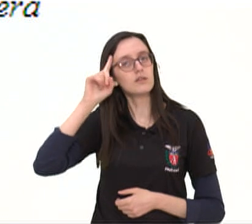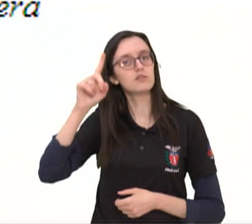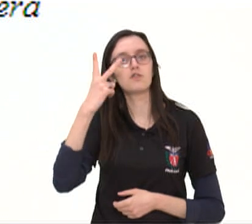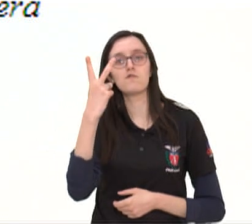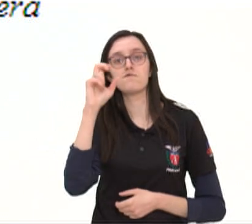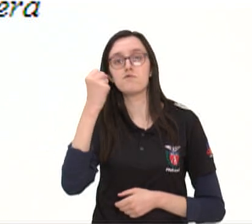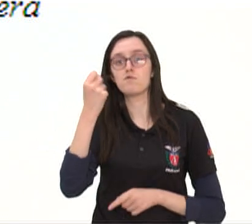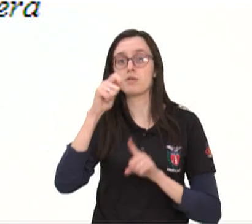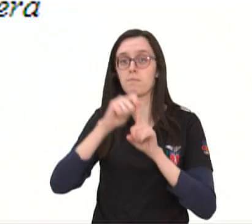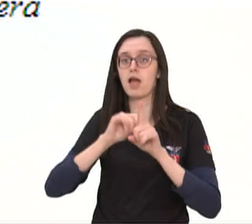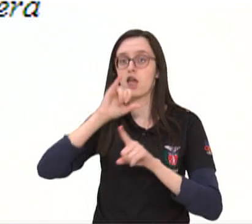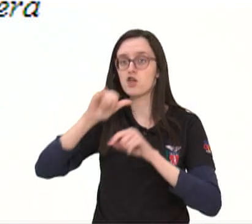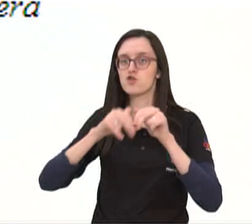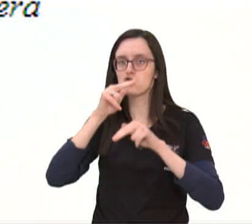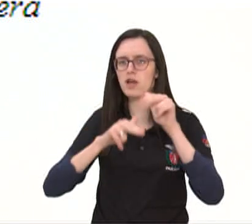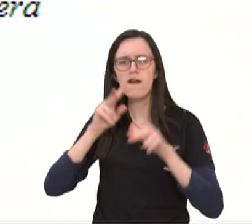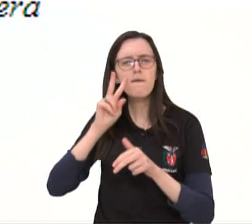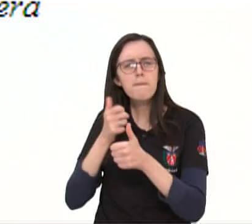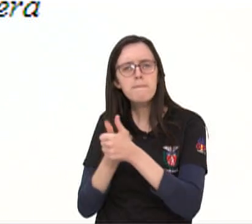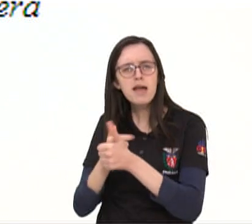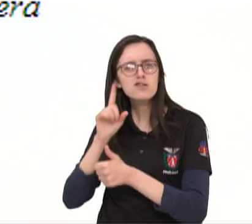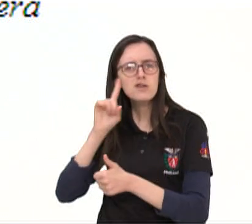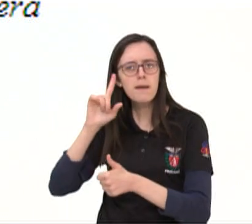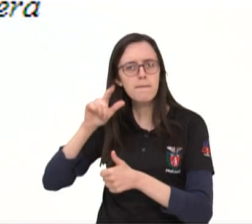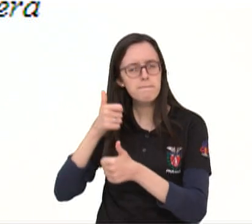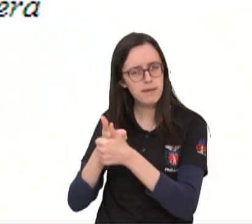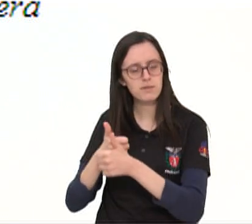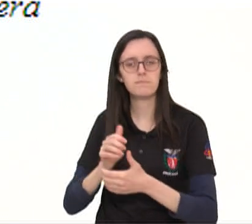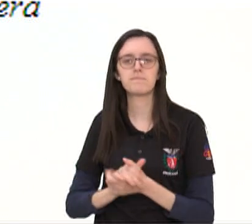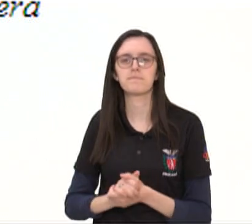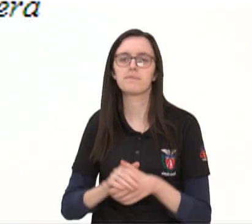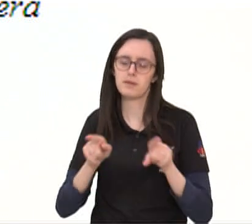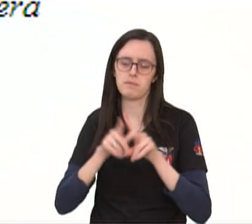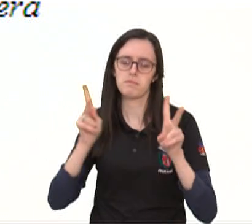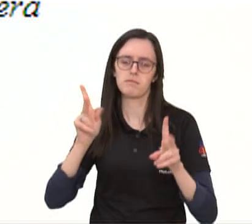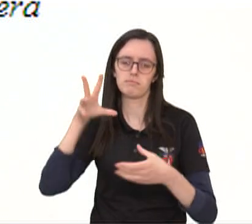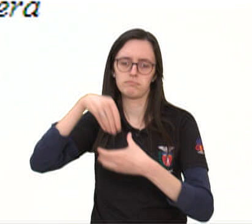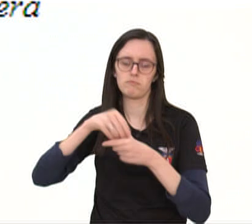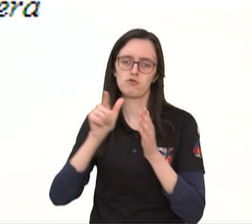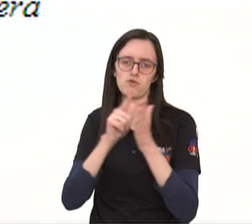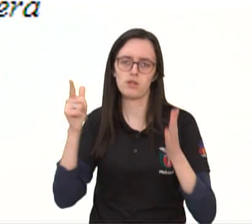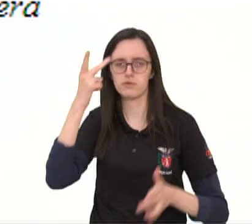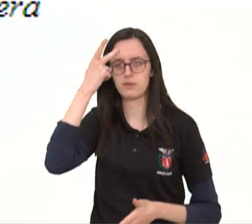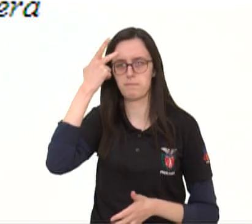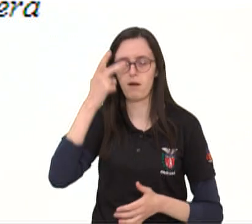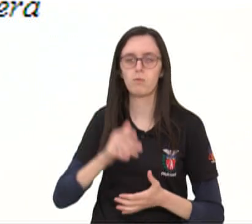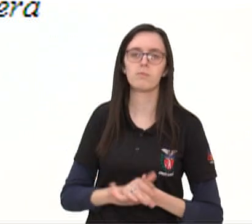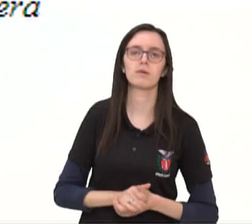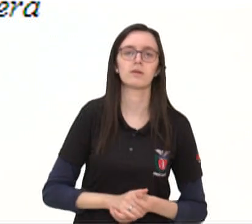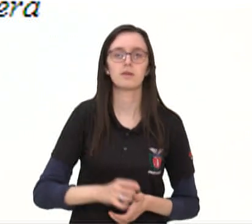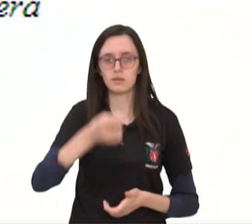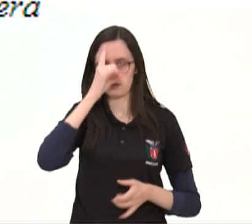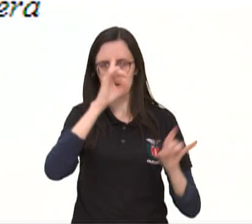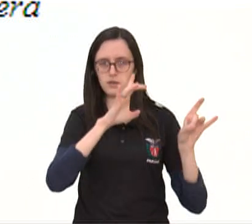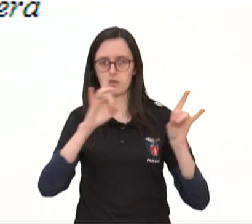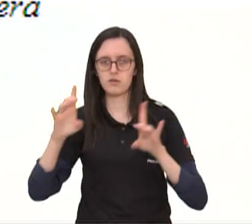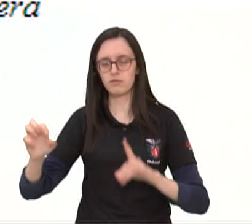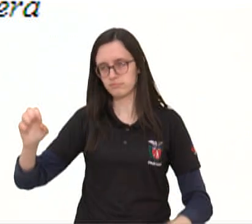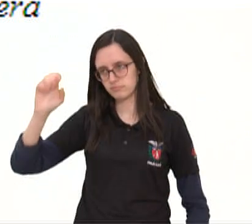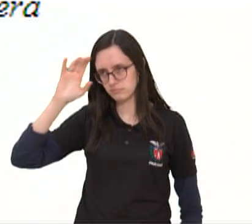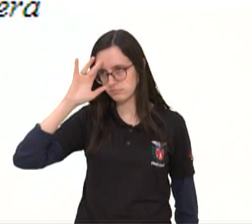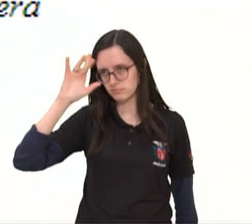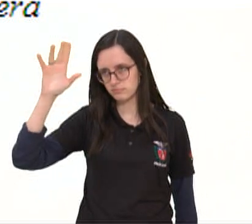de junho. Olha, veja como as datas são próximas. Também na Folha de São Paulo. Cotidiano